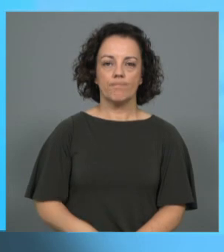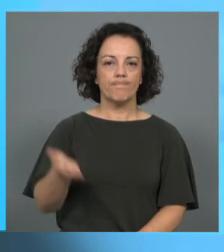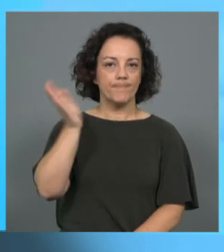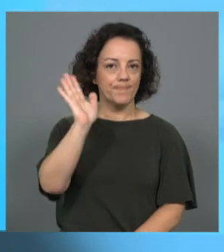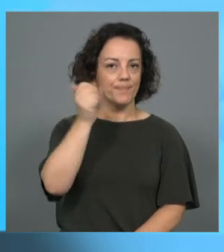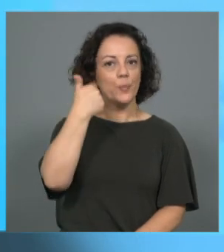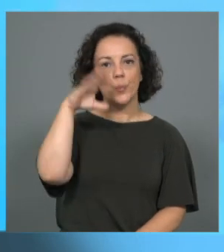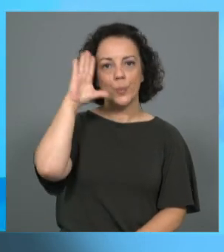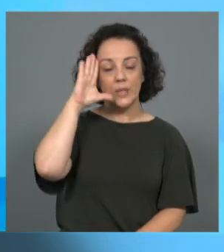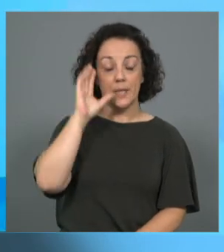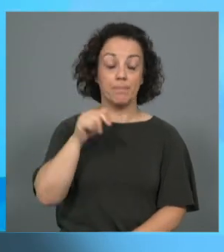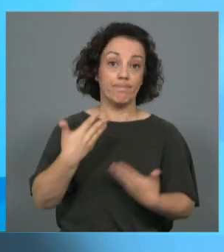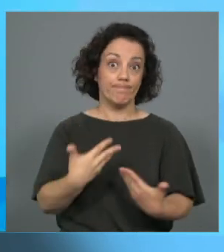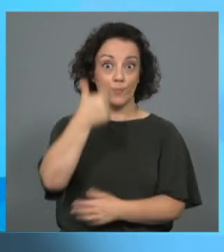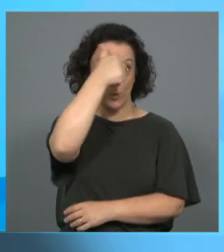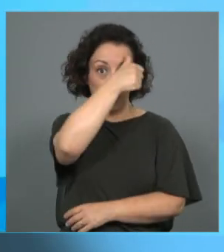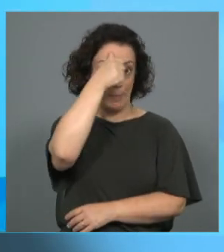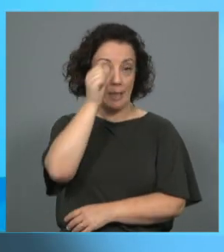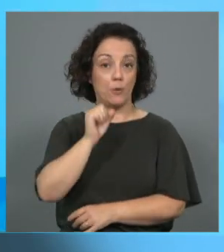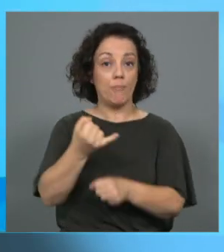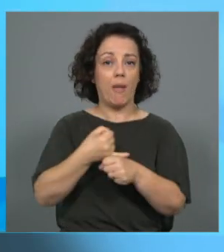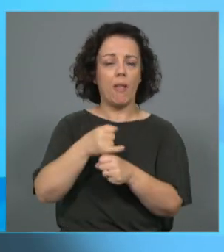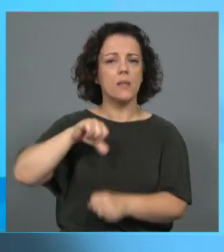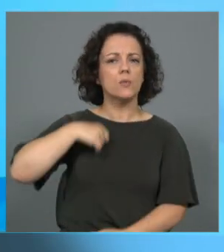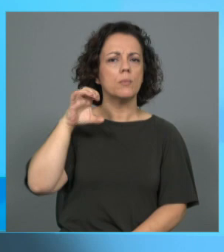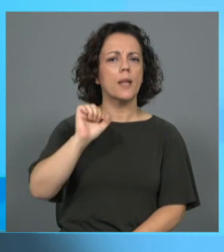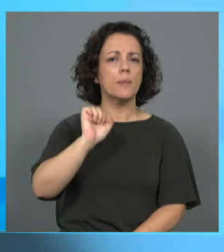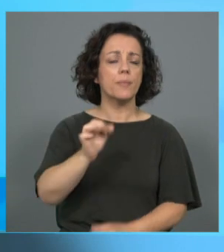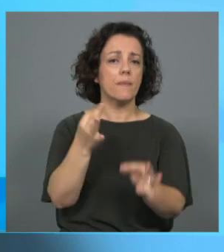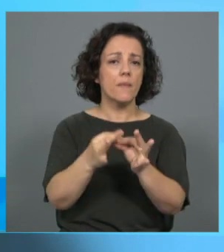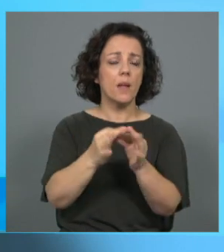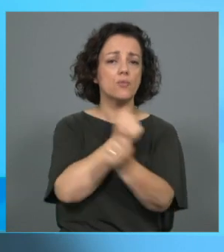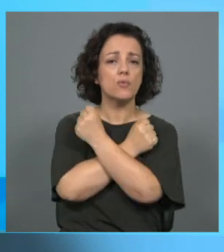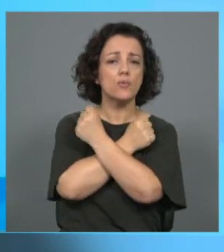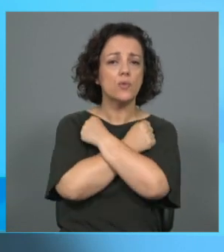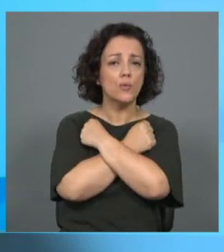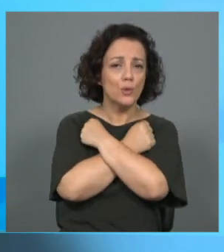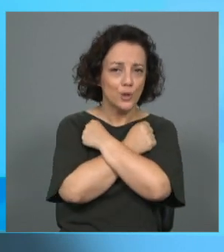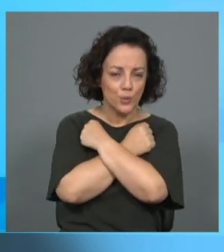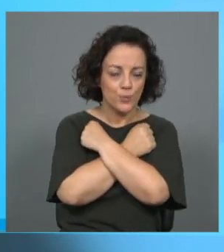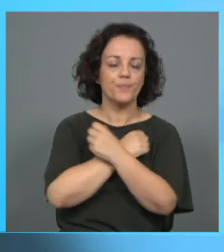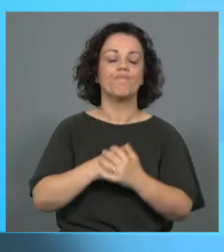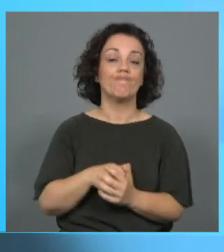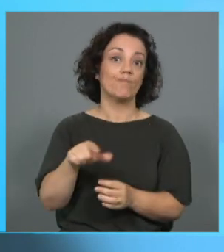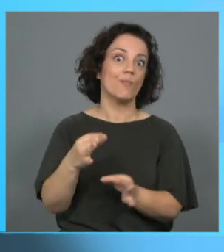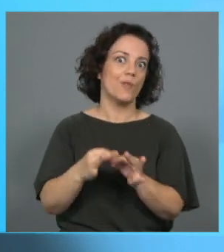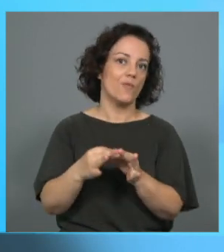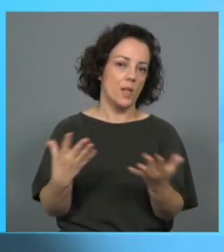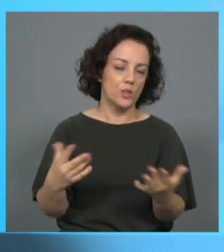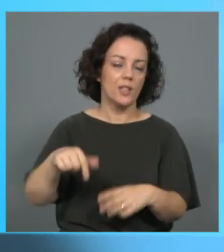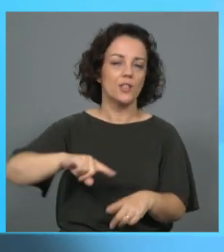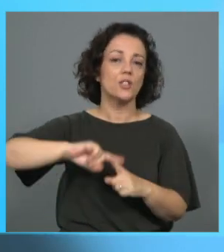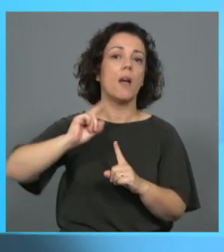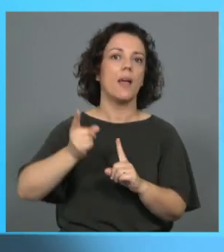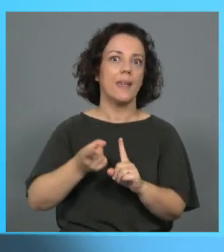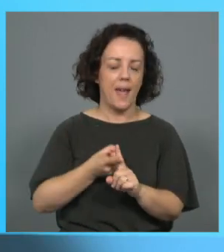Olá, muito boa tarde. Este domingo celebra-se na Ilha de São Miguel a festa do Senhor Santo Cristo dos Milagres. Uma celebração que acontece este ano de